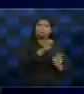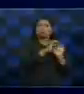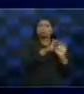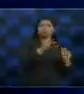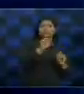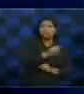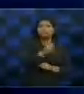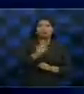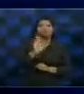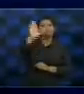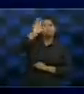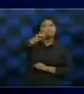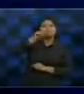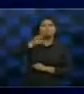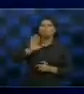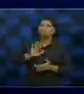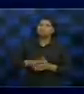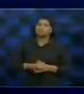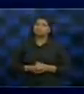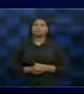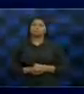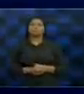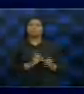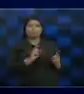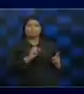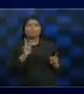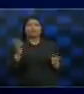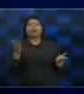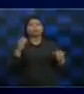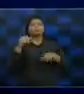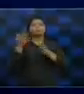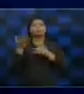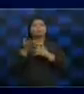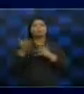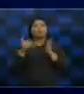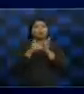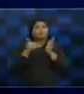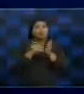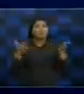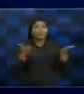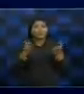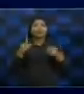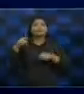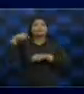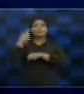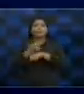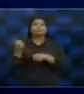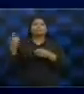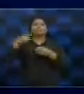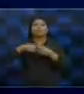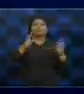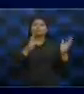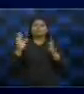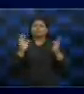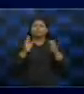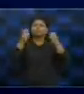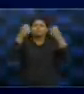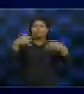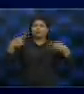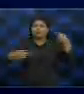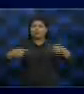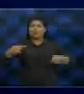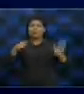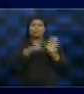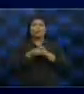obrigado. Vamos então ao intervalo e no próximo bloco voltamos com mais uma rodada de perguntas entre os candidatos à Prefeitura